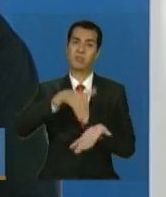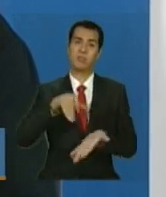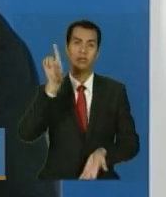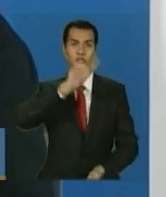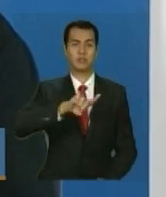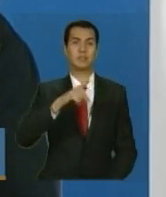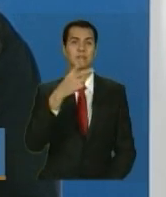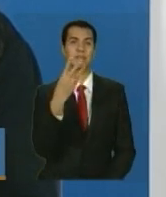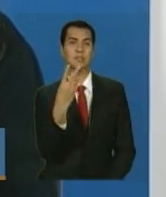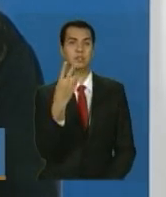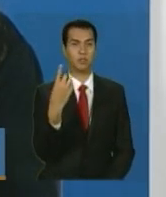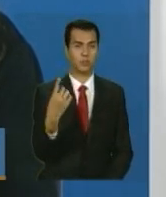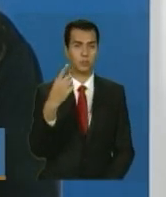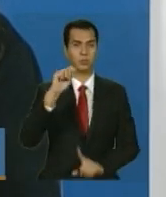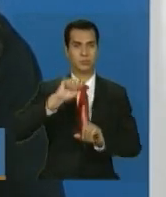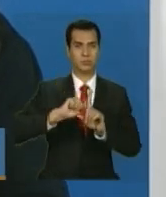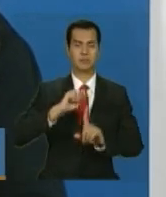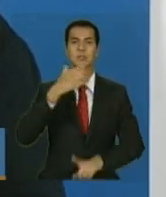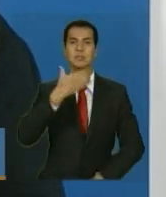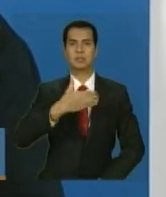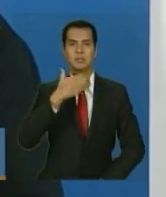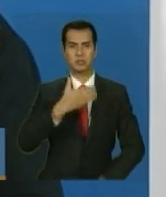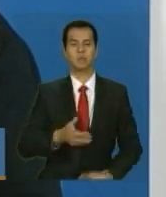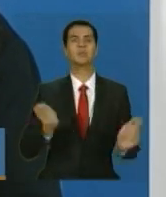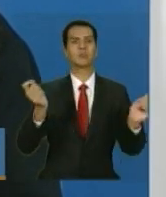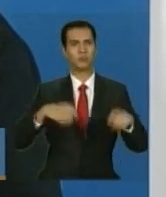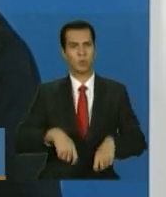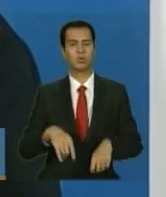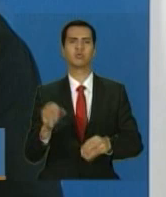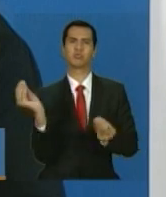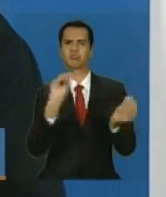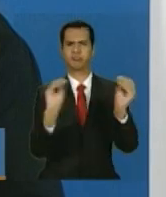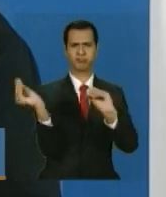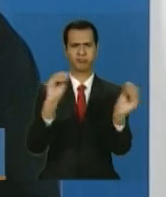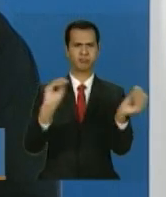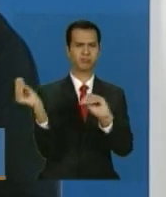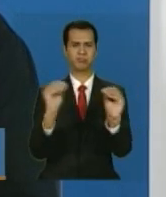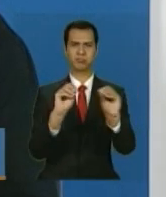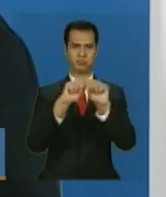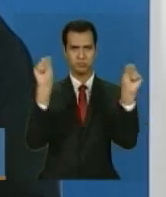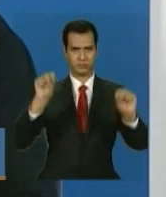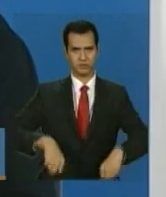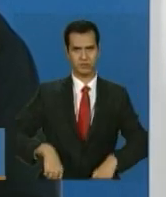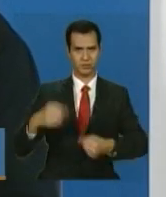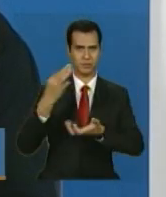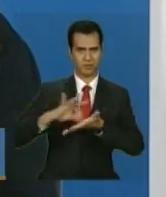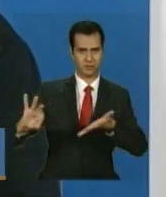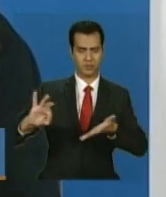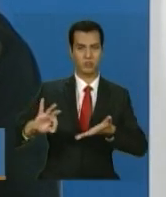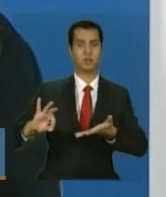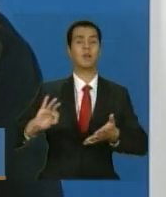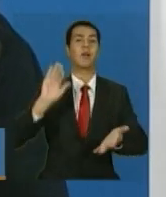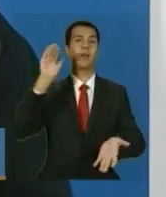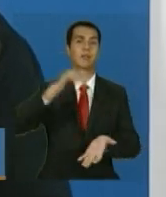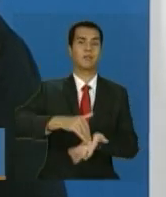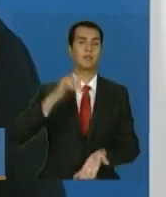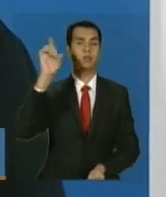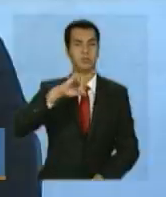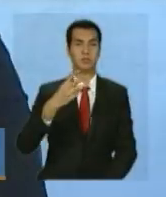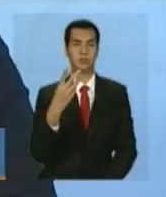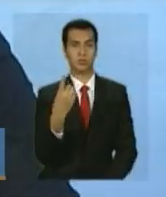cadastral sem ocorrência de bloqueios e até 28 de fevereiro para fazê-la sem ocorrência de